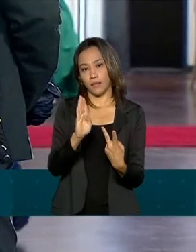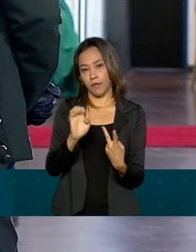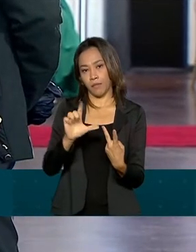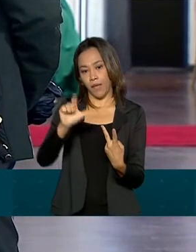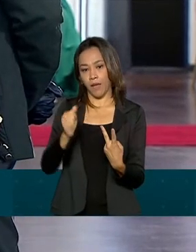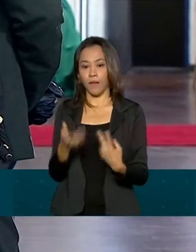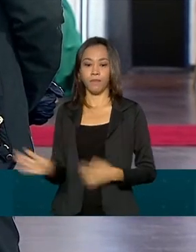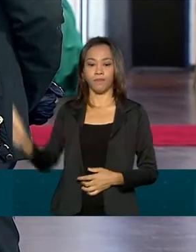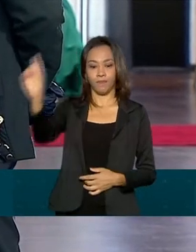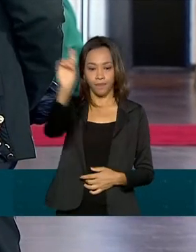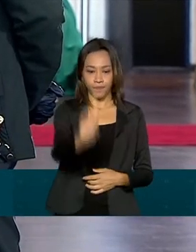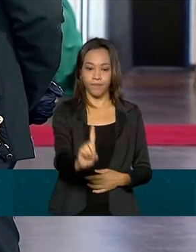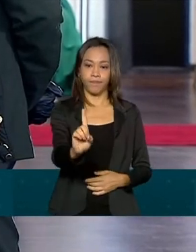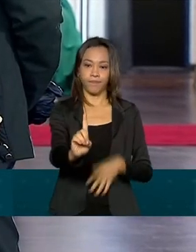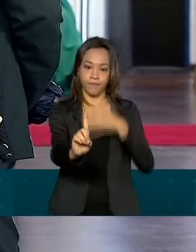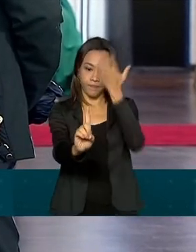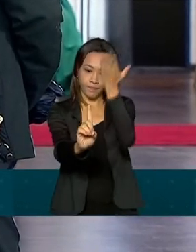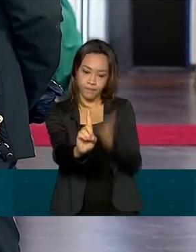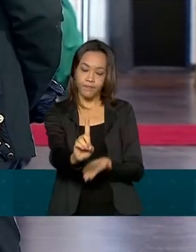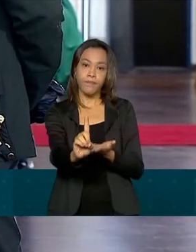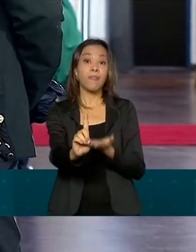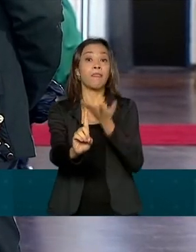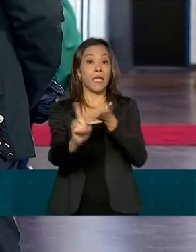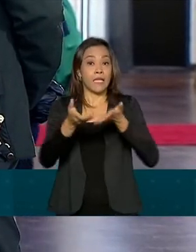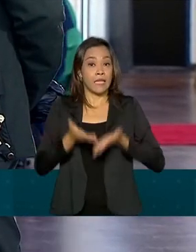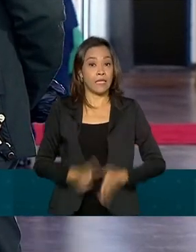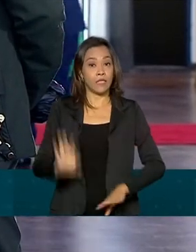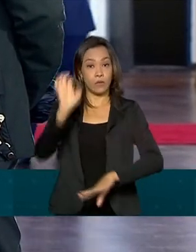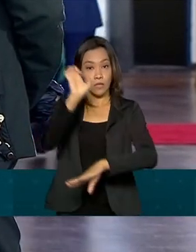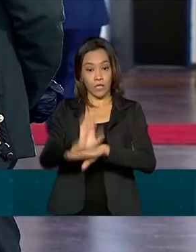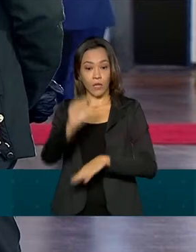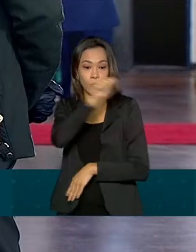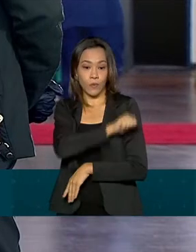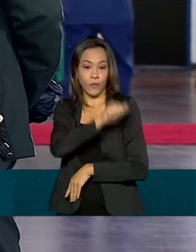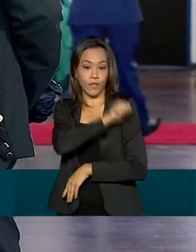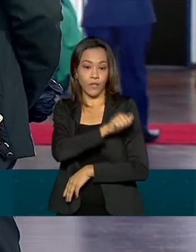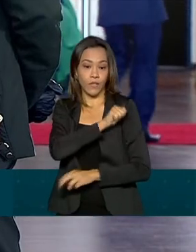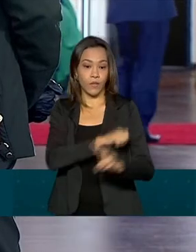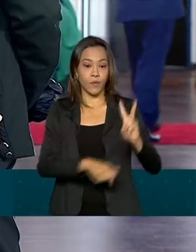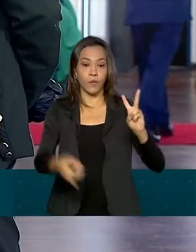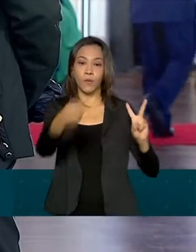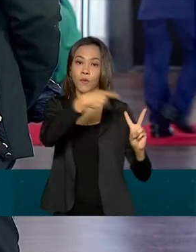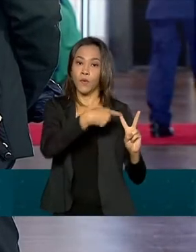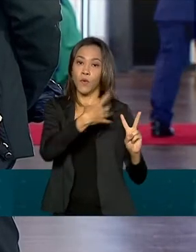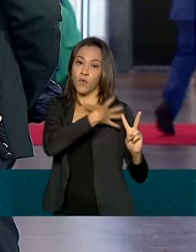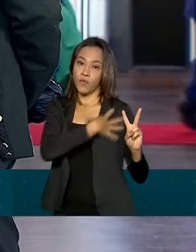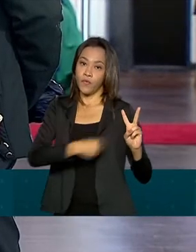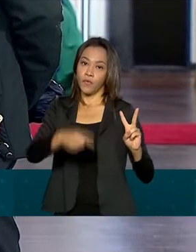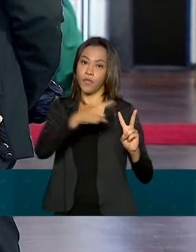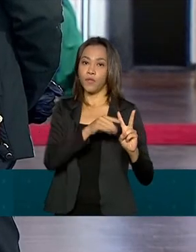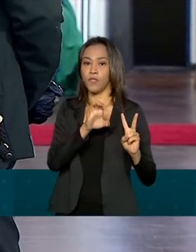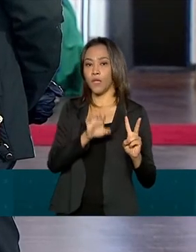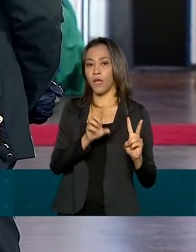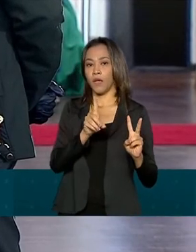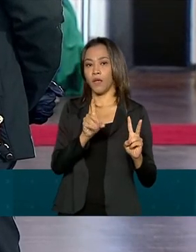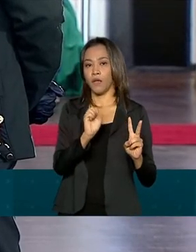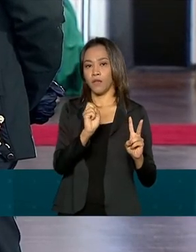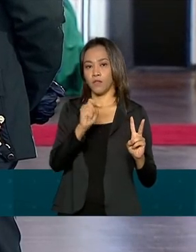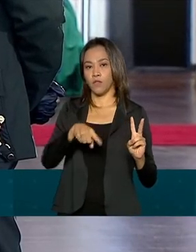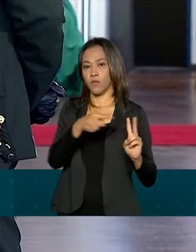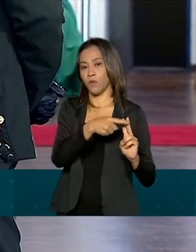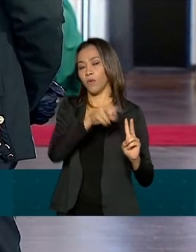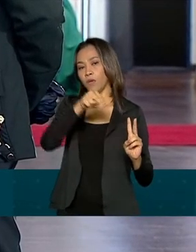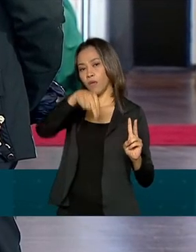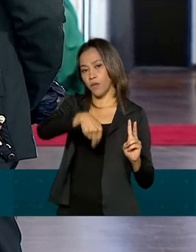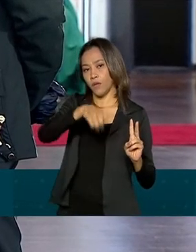Alexandre Duarte de Lima natural do Rio de Janeiro filho de Edson Barboza de Lima e Neuza